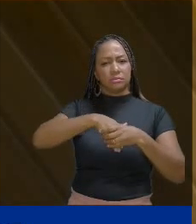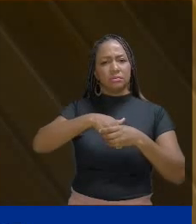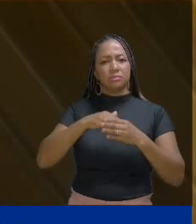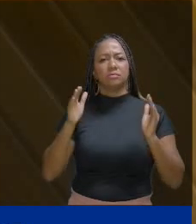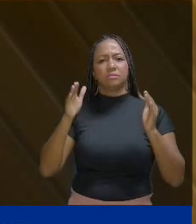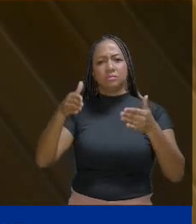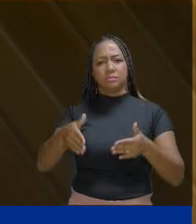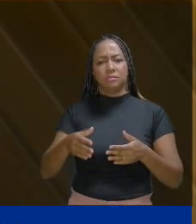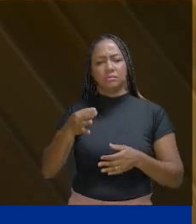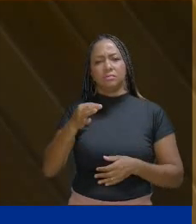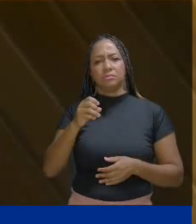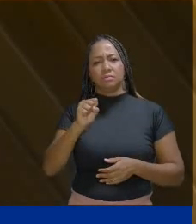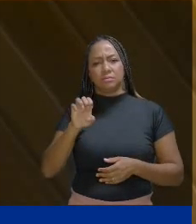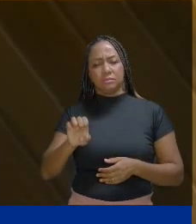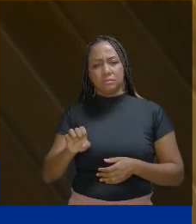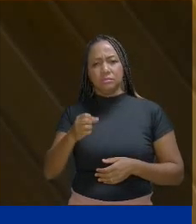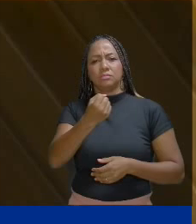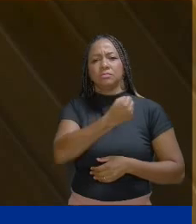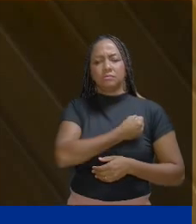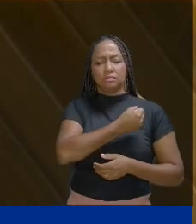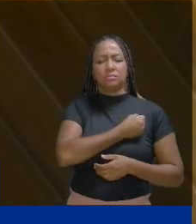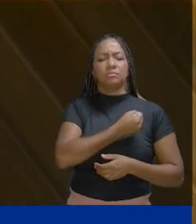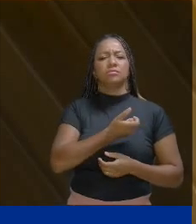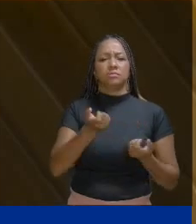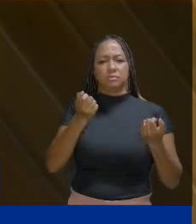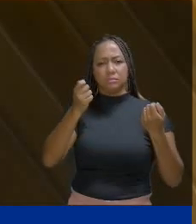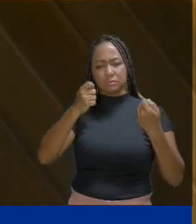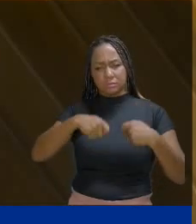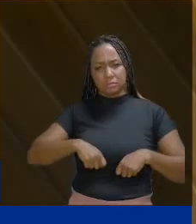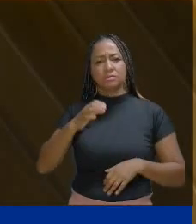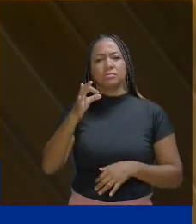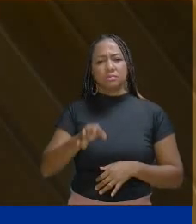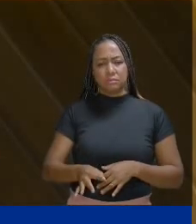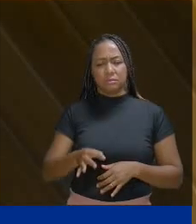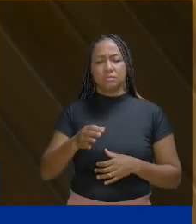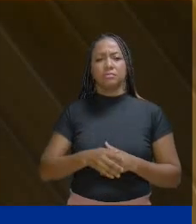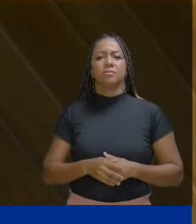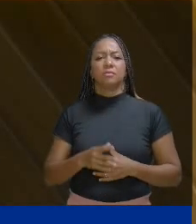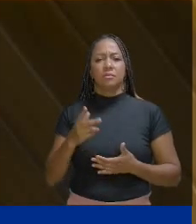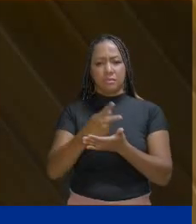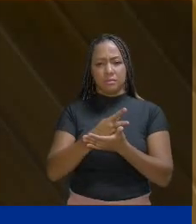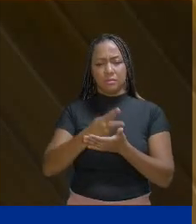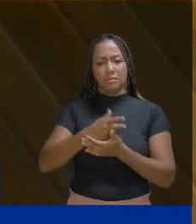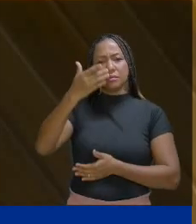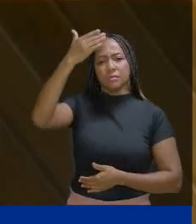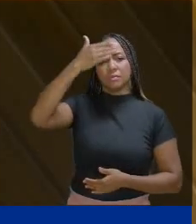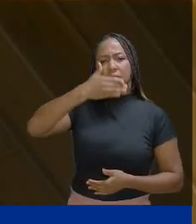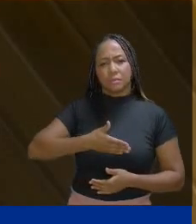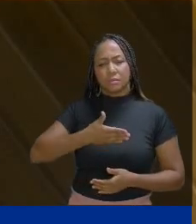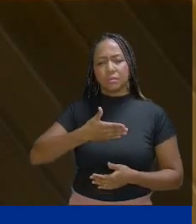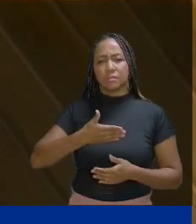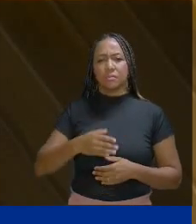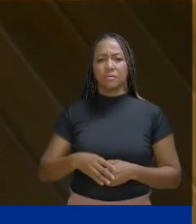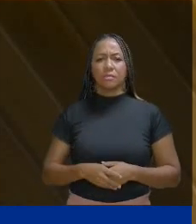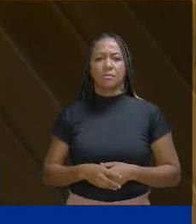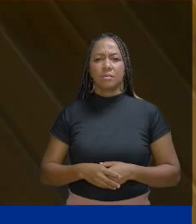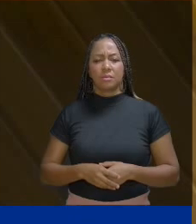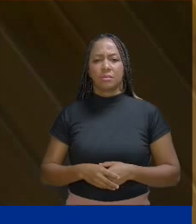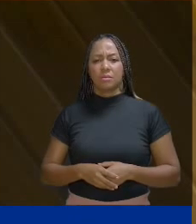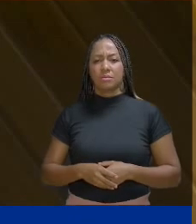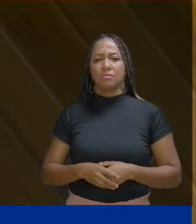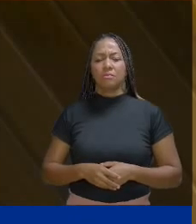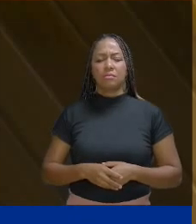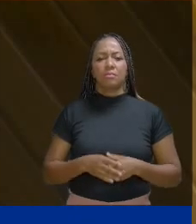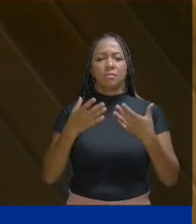fundamento na tese do TSE do quórum possível. Quanto aos ilícitos comprovados,